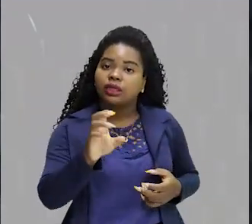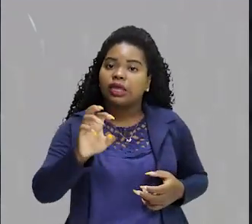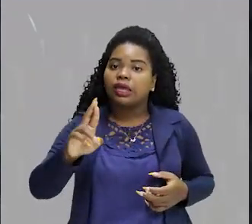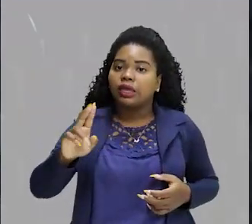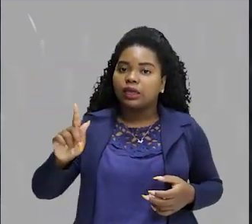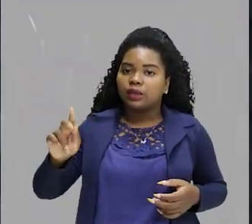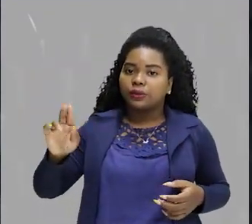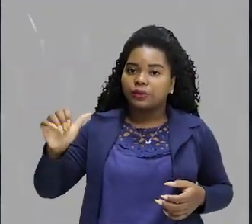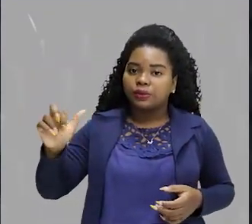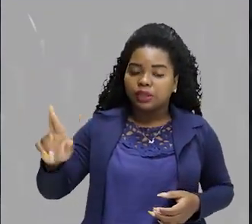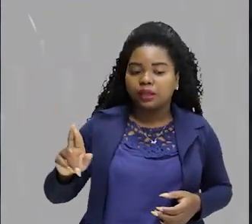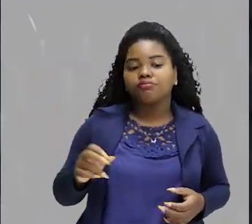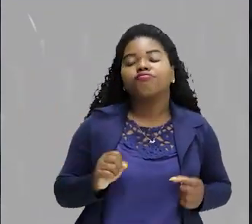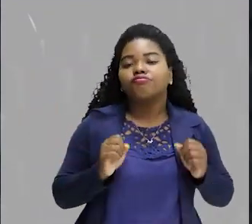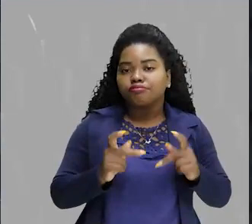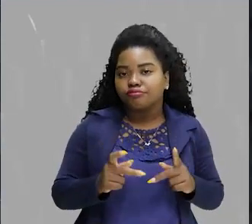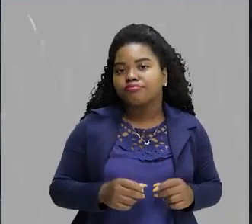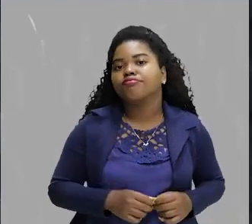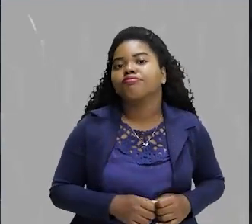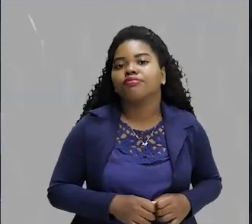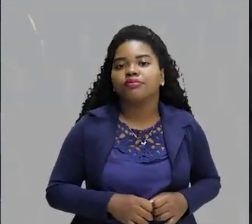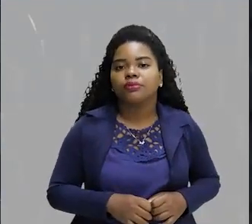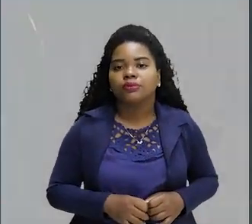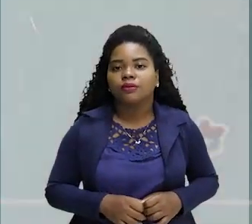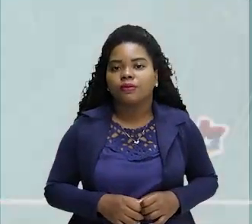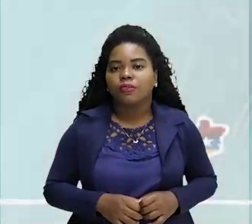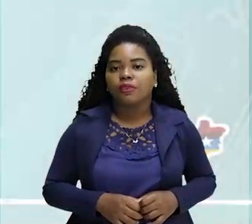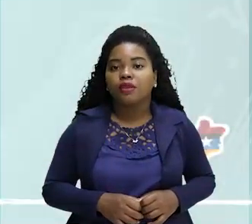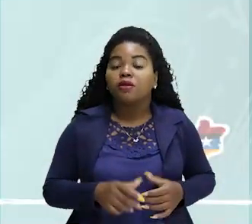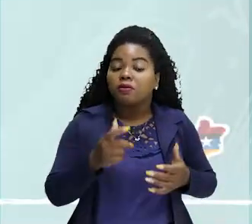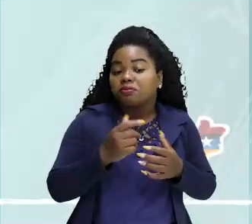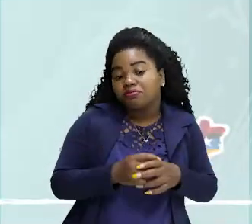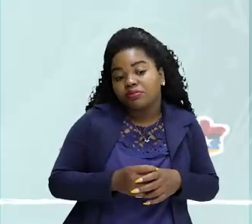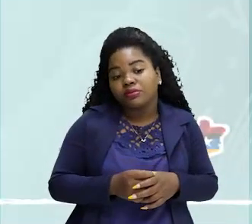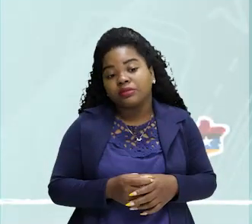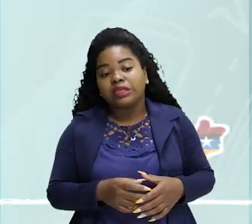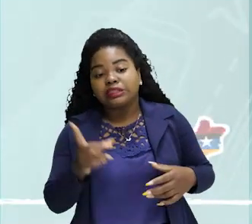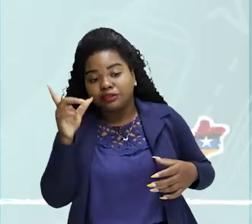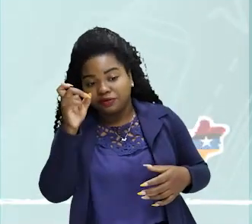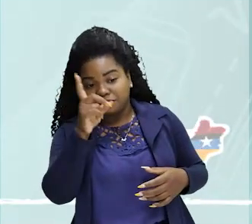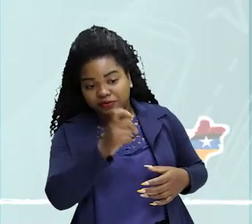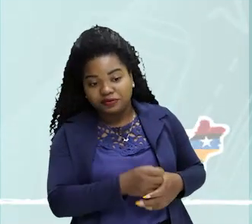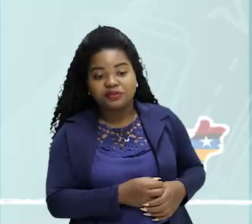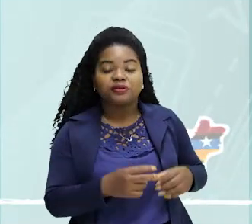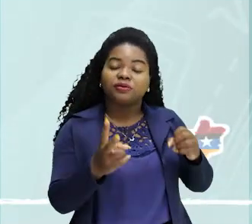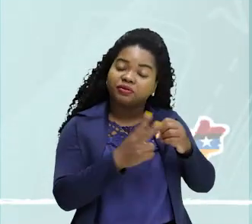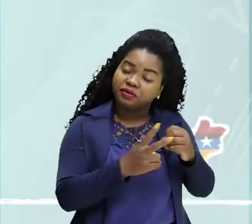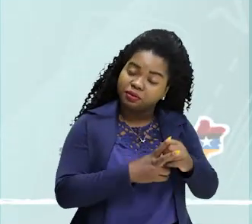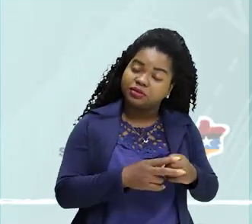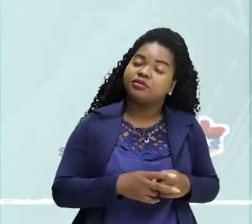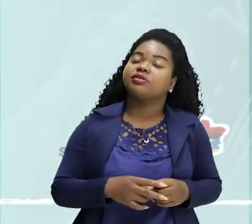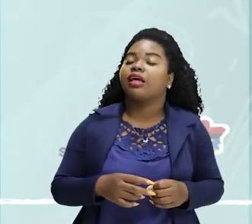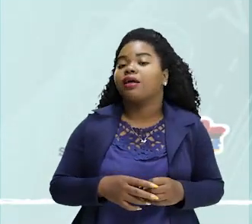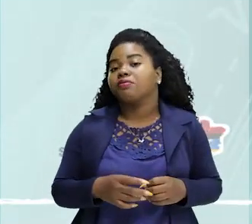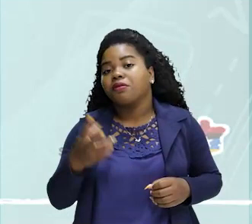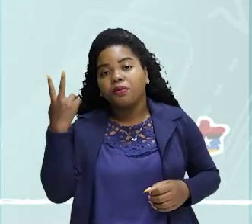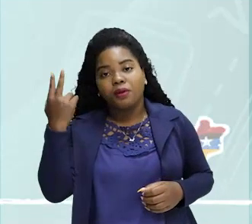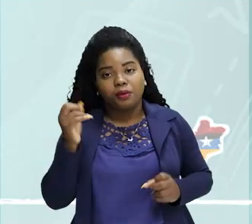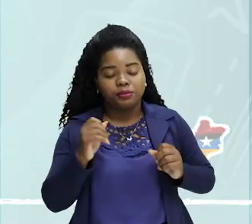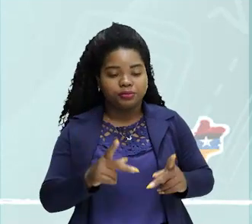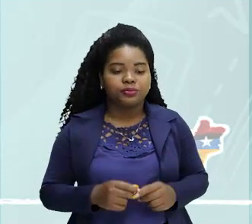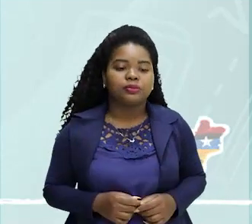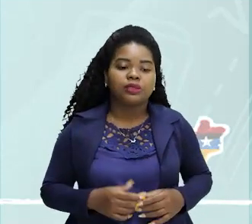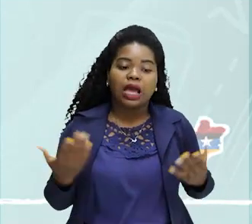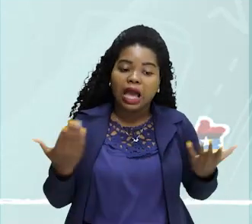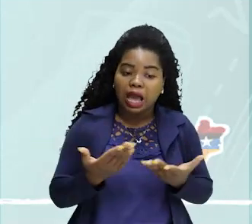tá? Então, é uma indicação quando ele está conjugado. O problema é quando ele está na forma básica, certo? Falando agora na nossa